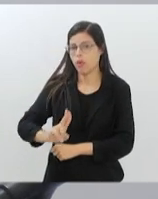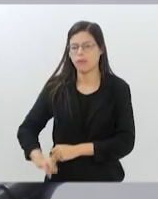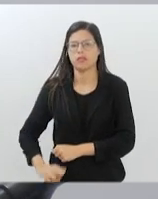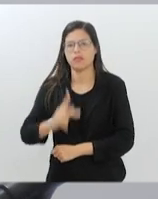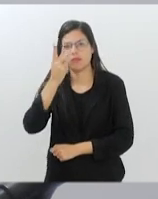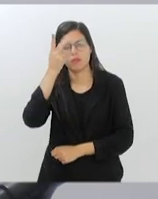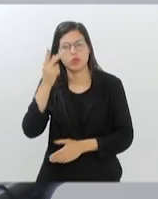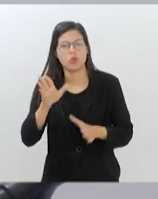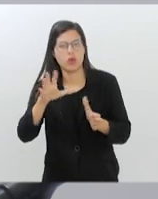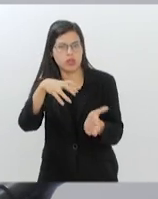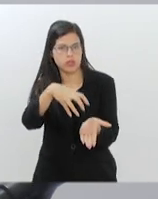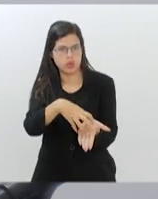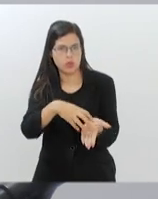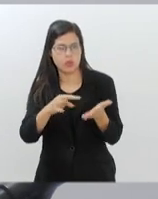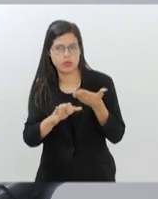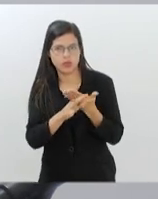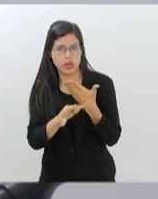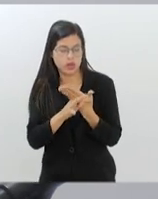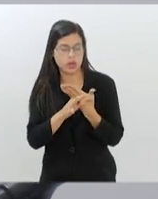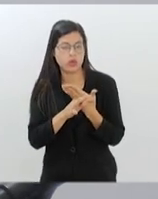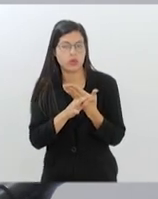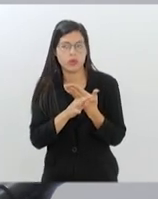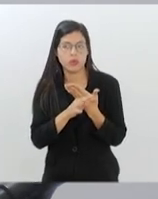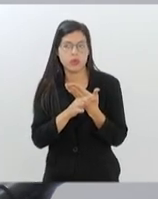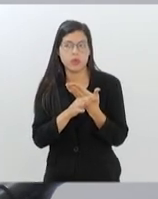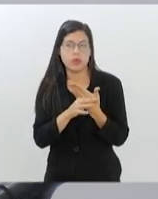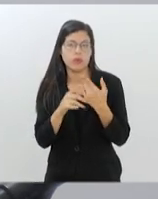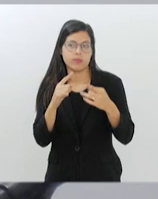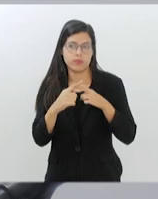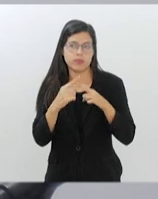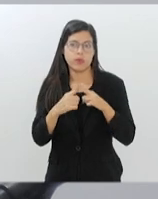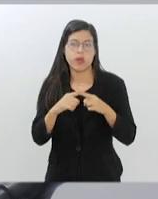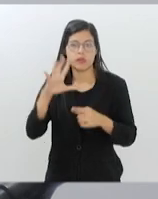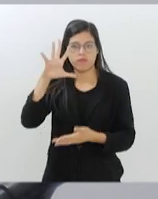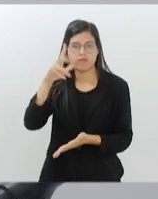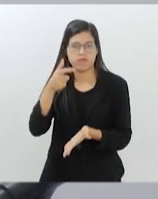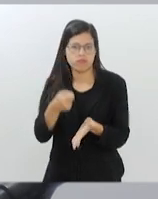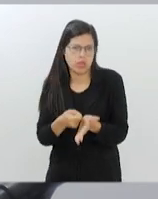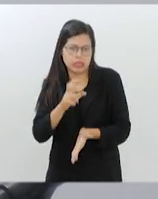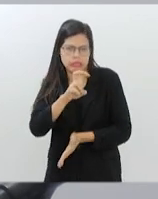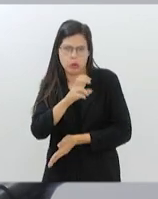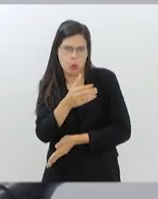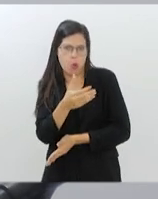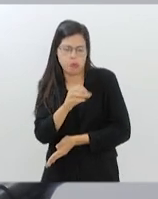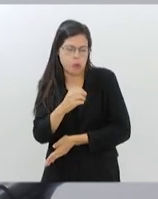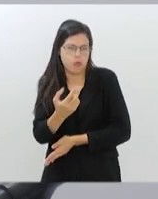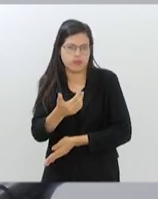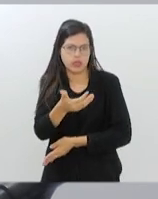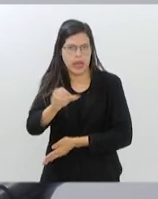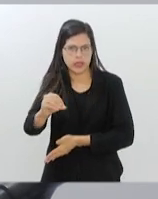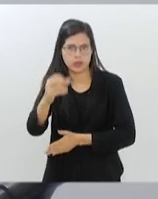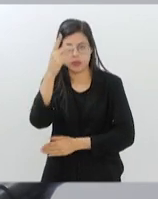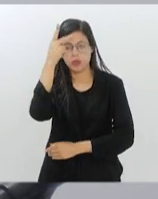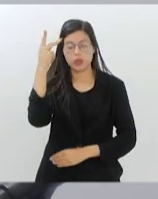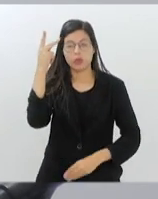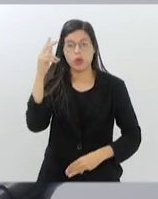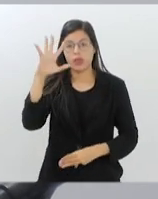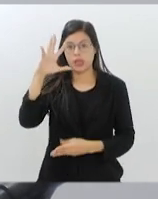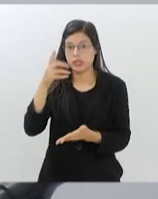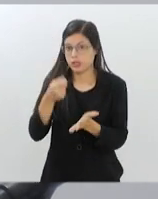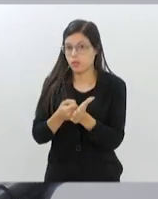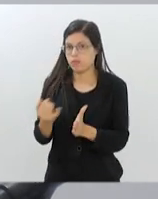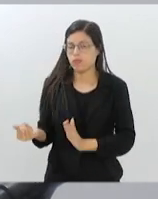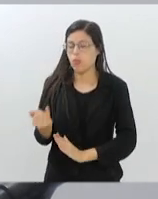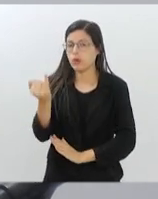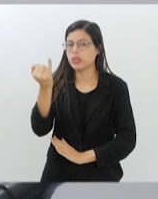compõe esse núcleo técnico porque afinal de contas toma decisão essas cinco ou 10 pessoas que o senhor se refere tomam decisões importantes que envolvem alguns